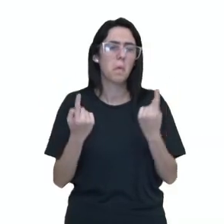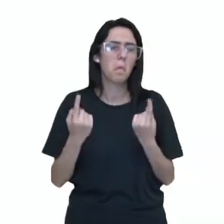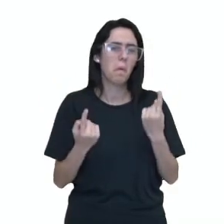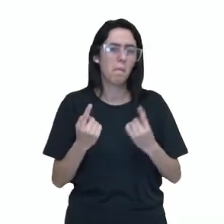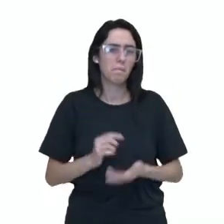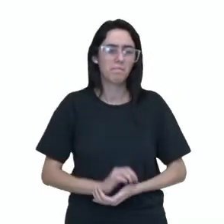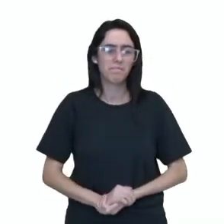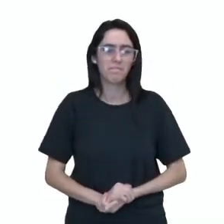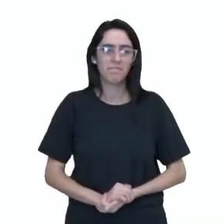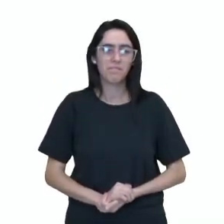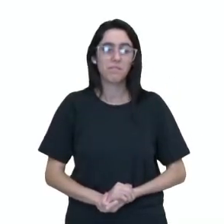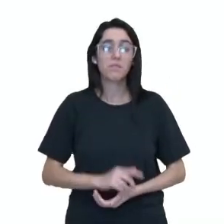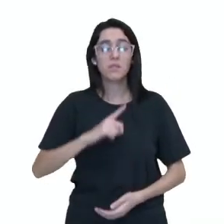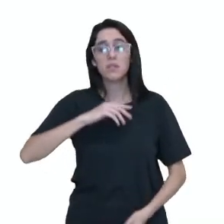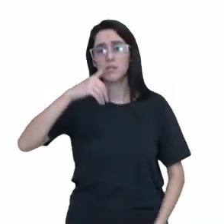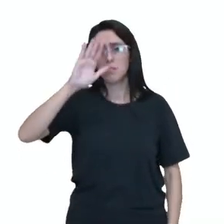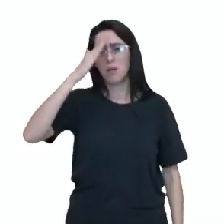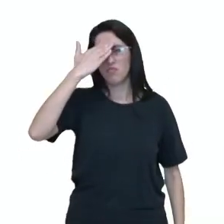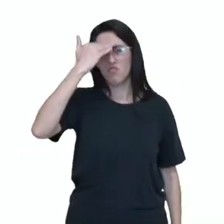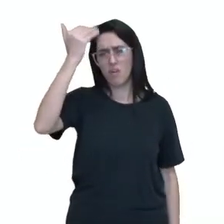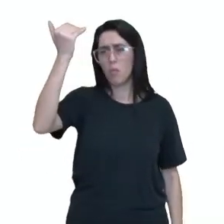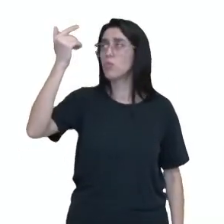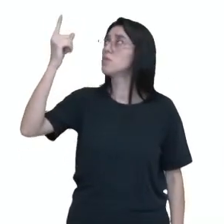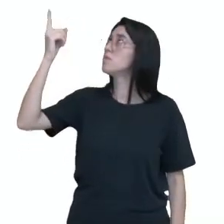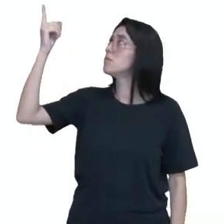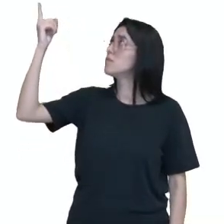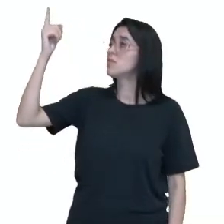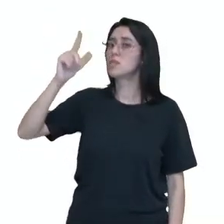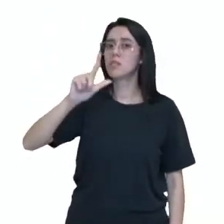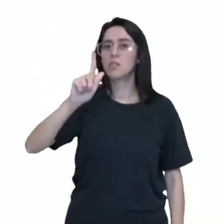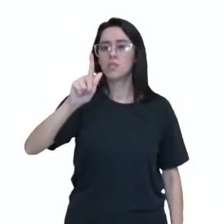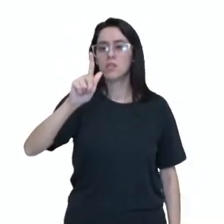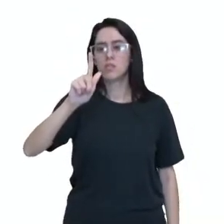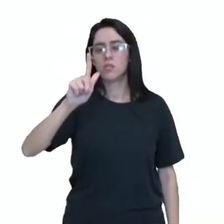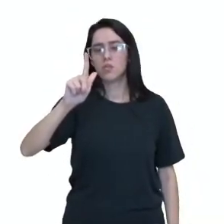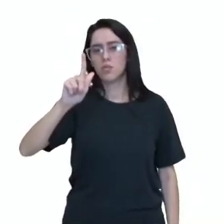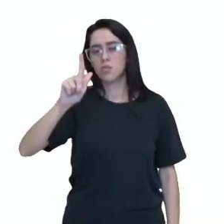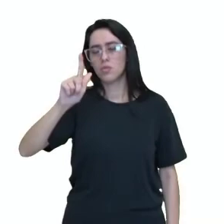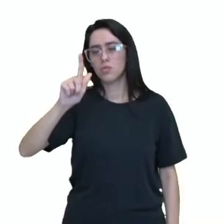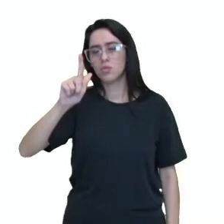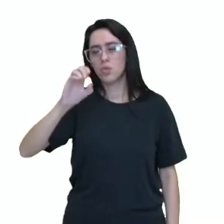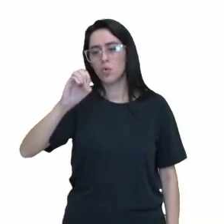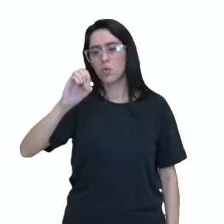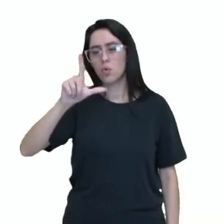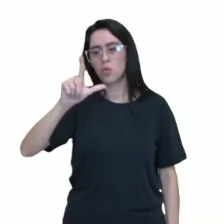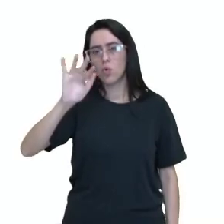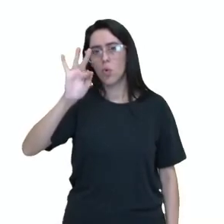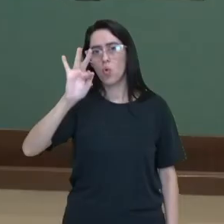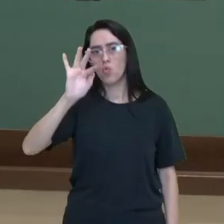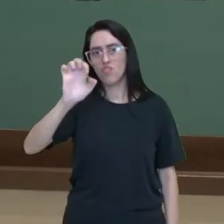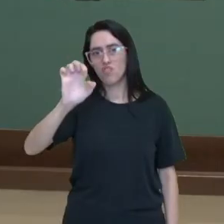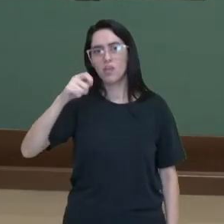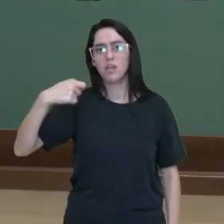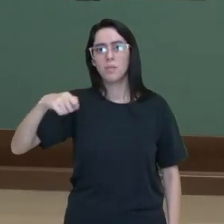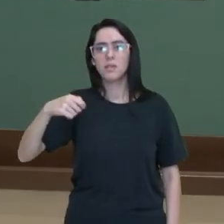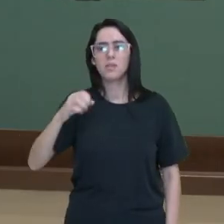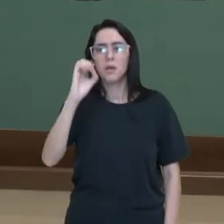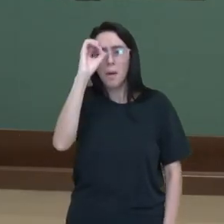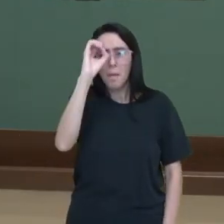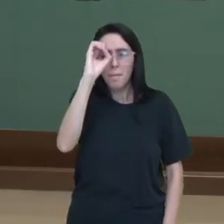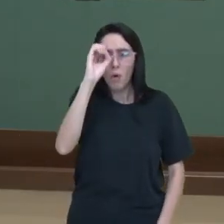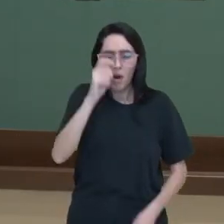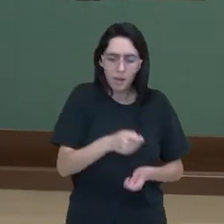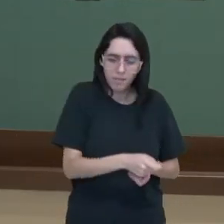relembrar aí, né? Os mais conhecidos. O golfe, né? Aquele esporte que você tem que acertar uma bolinha